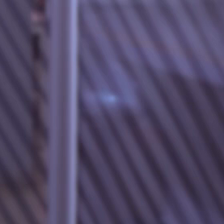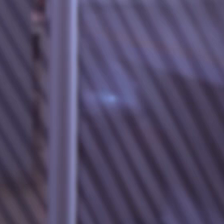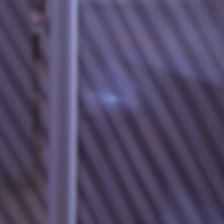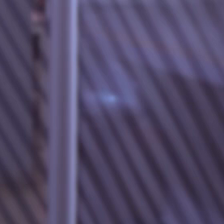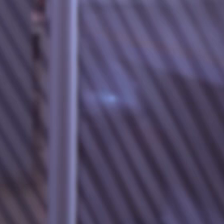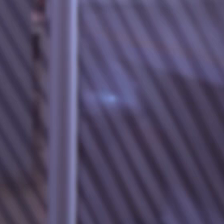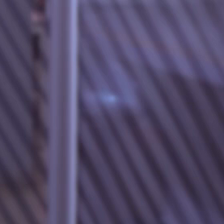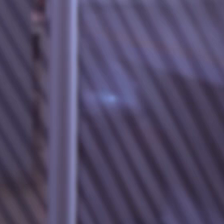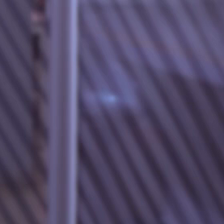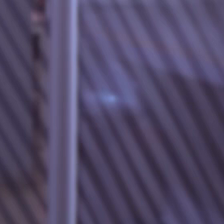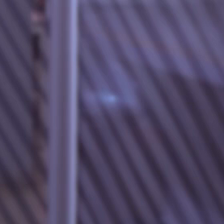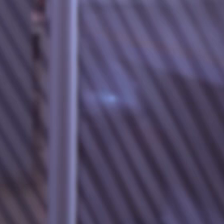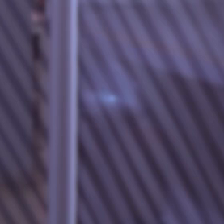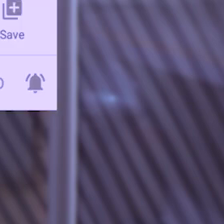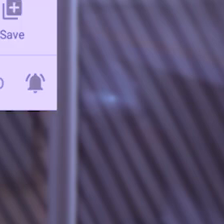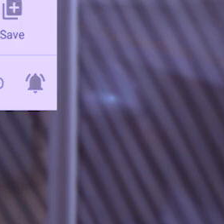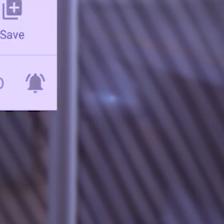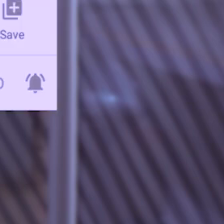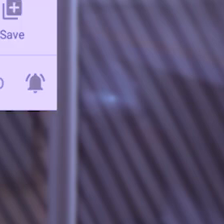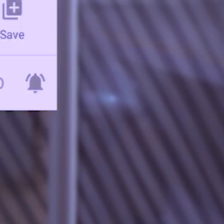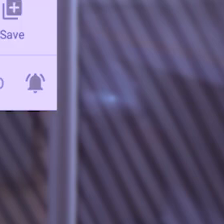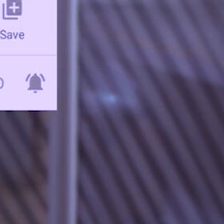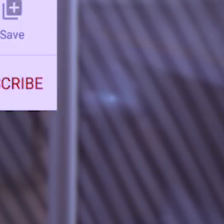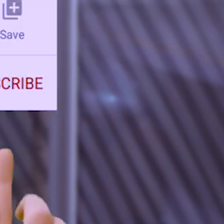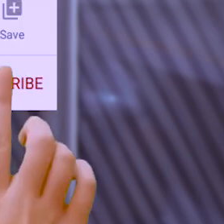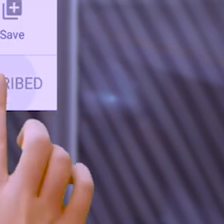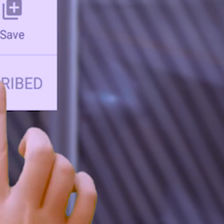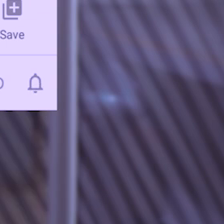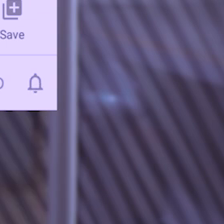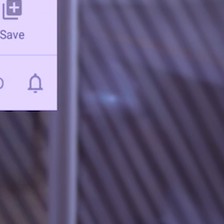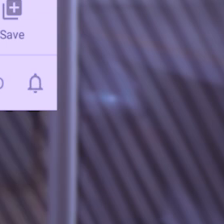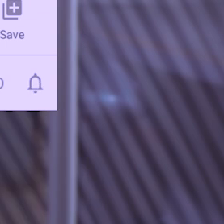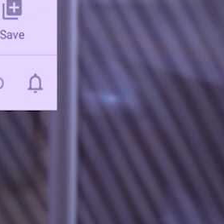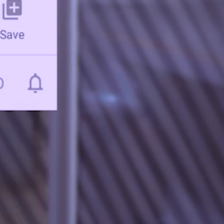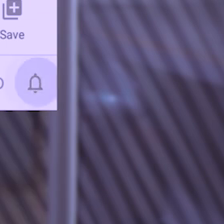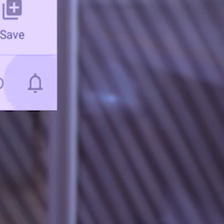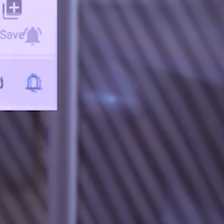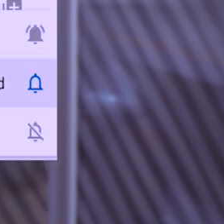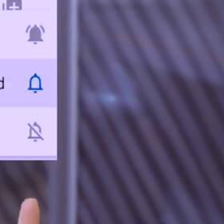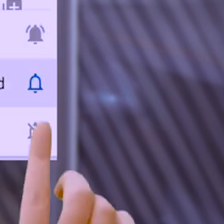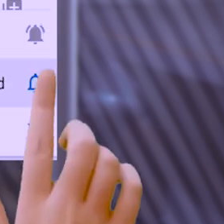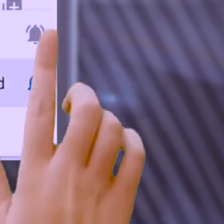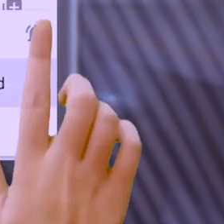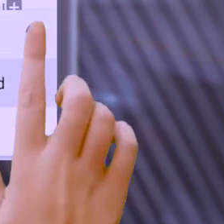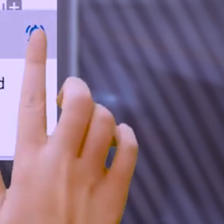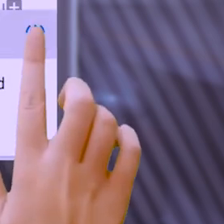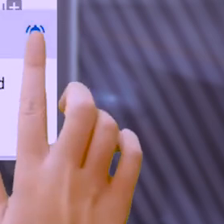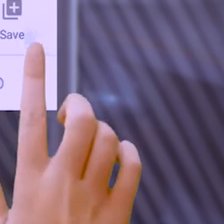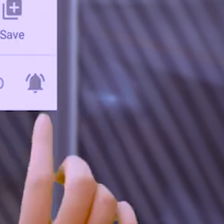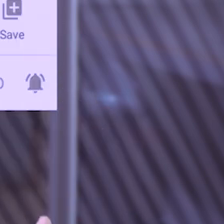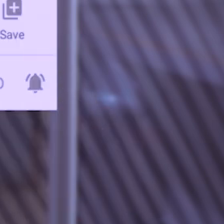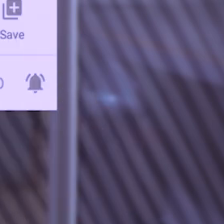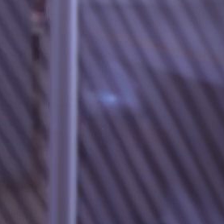Para obter mais informações, não se esqueça de curtir e subscrever no canal social media Gemen TV e clique também no botão